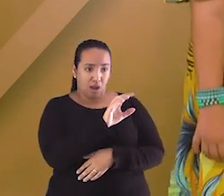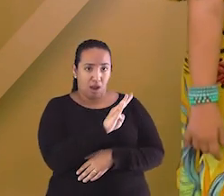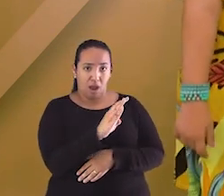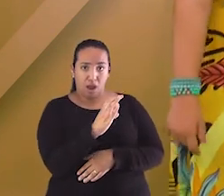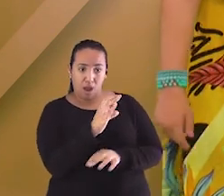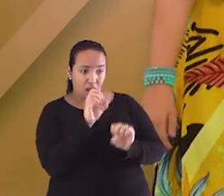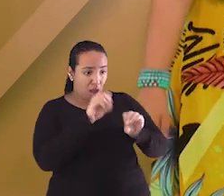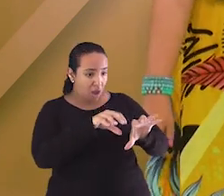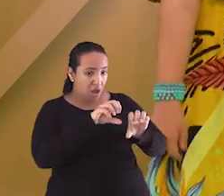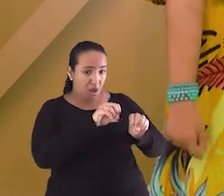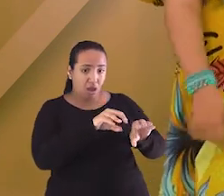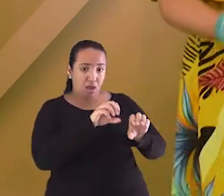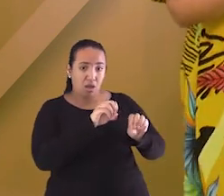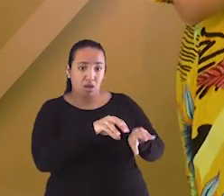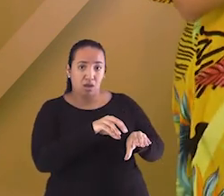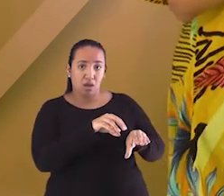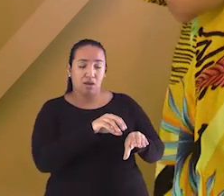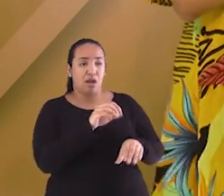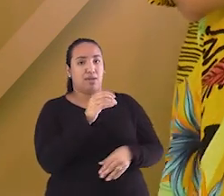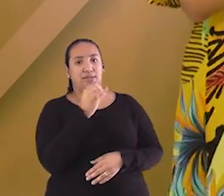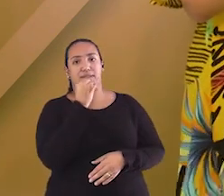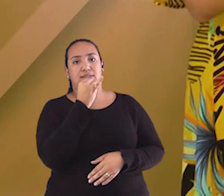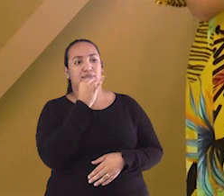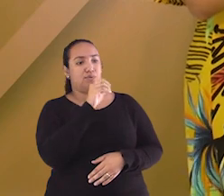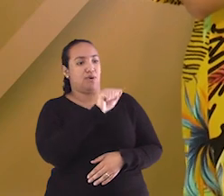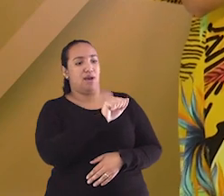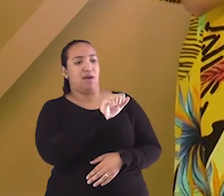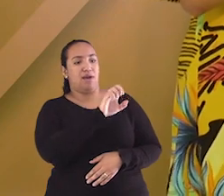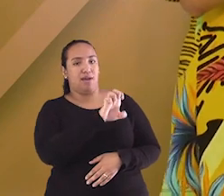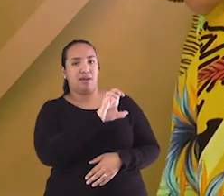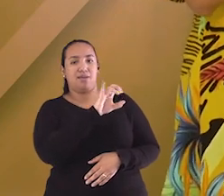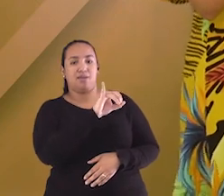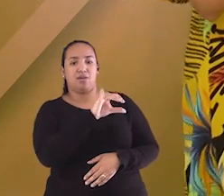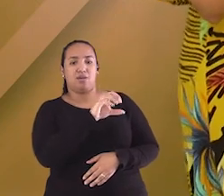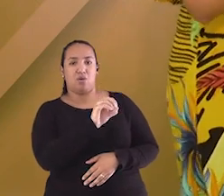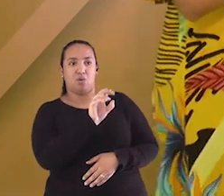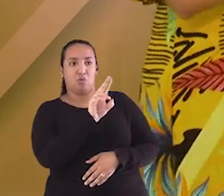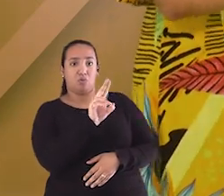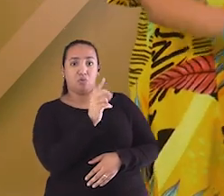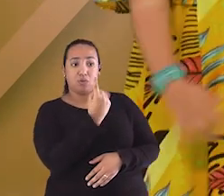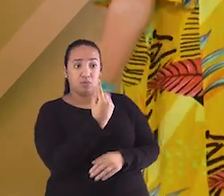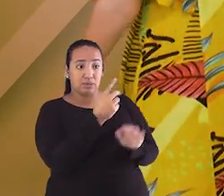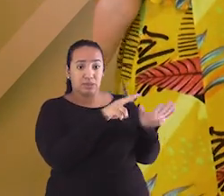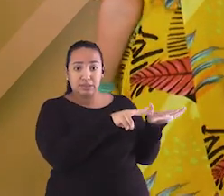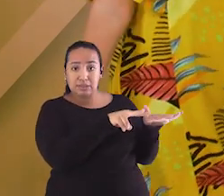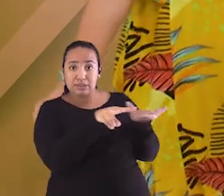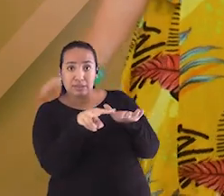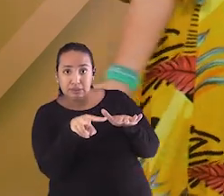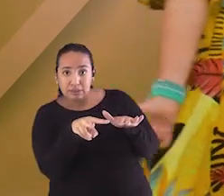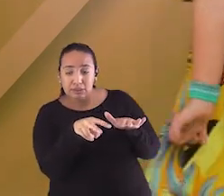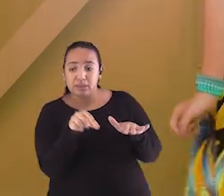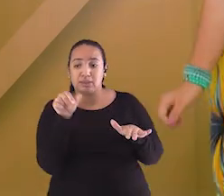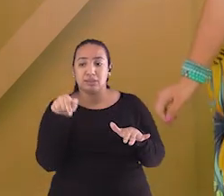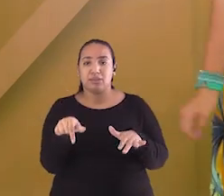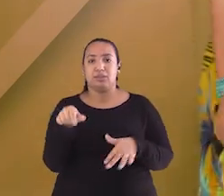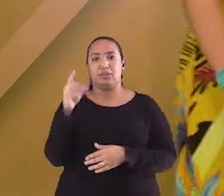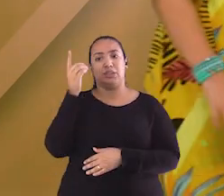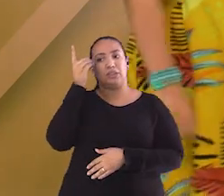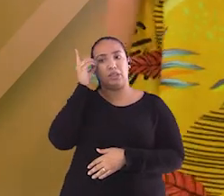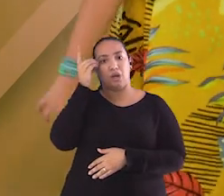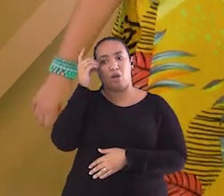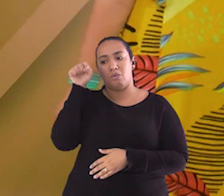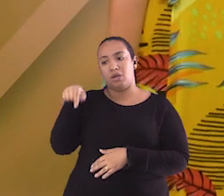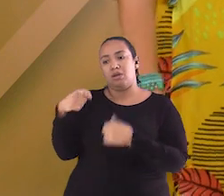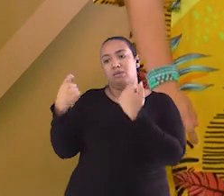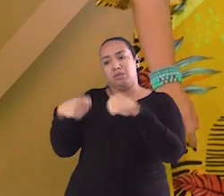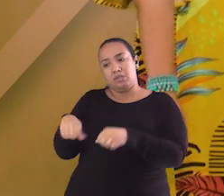em um dia, ensina o A e o U, né, em uma semana, o Down, ele tem que ficar meses ali